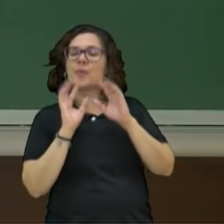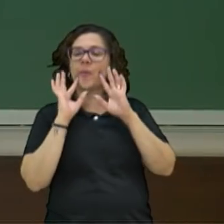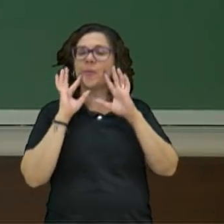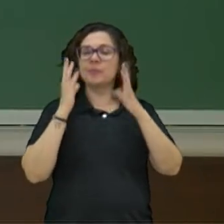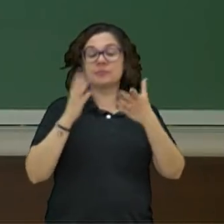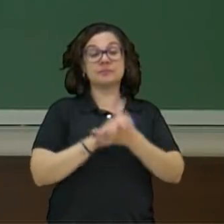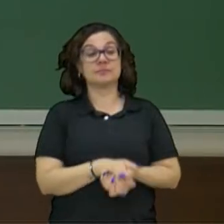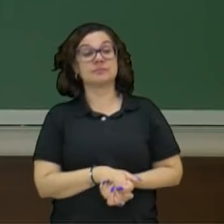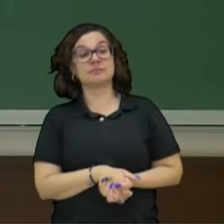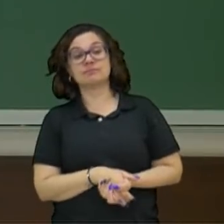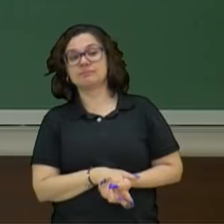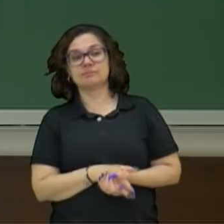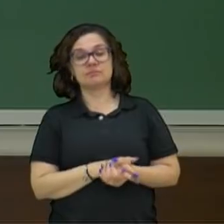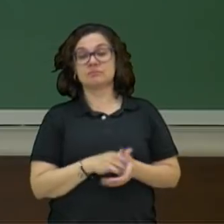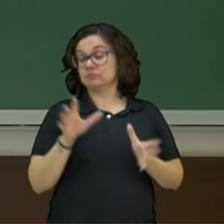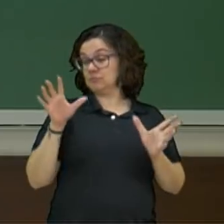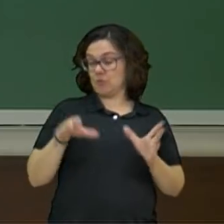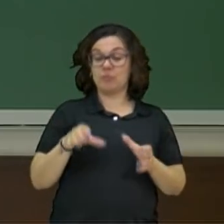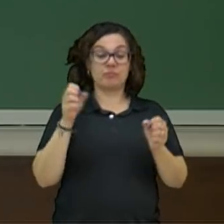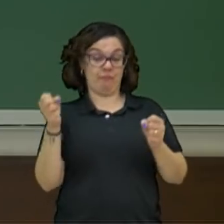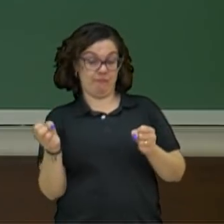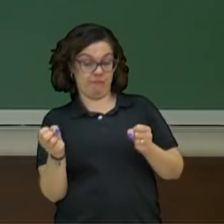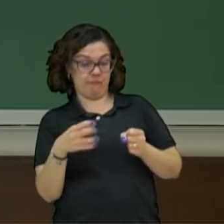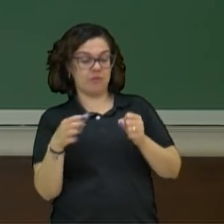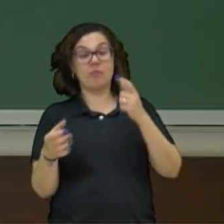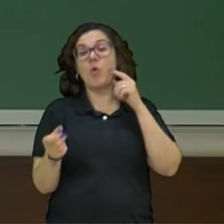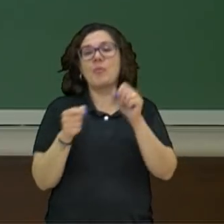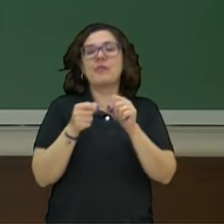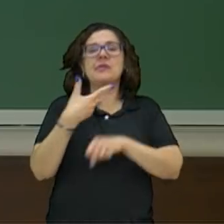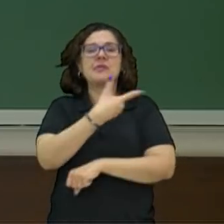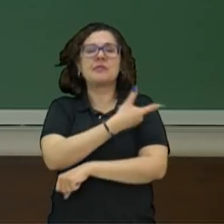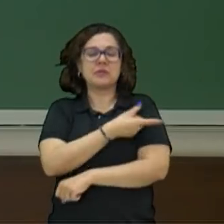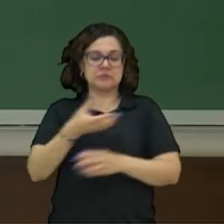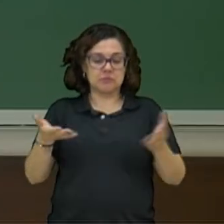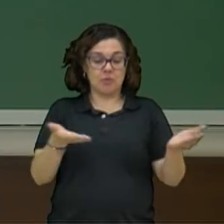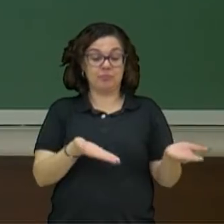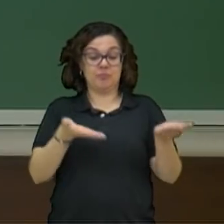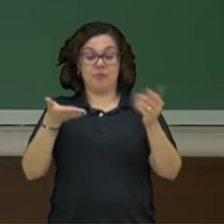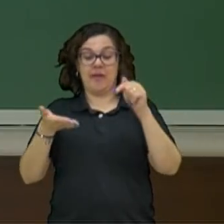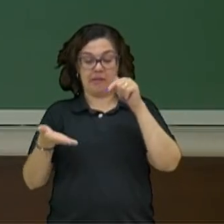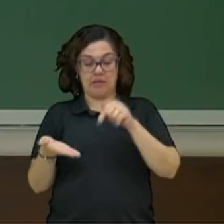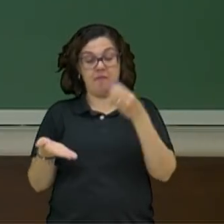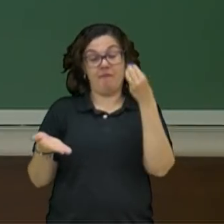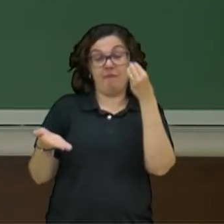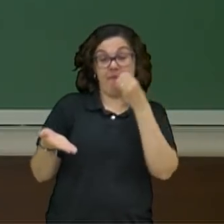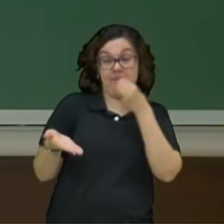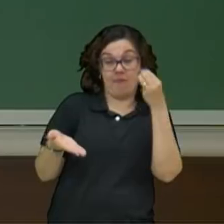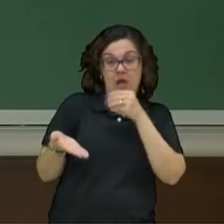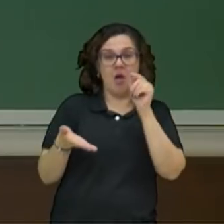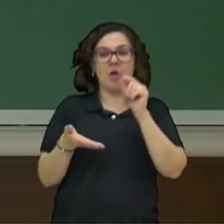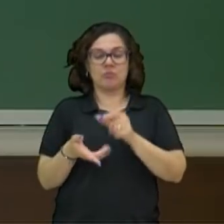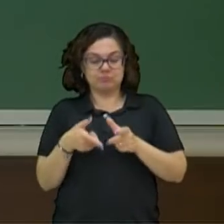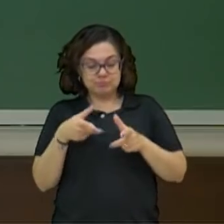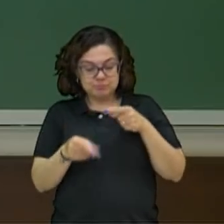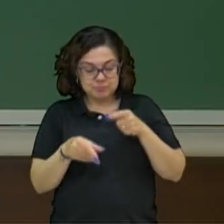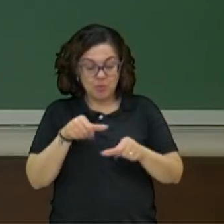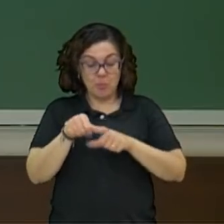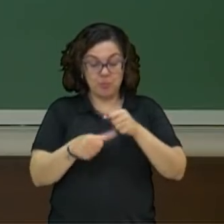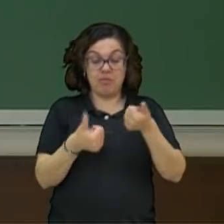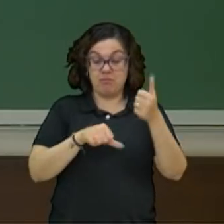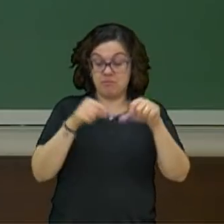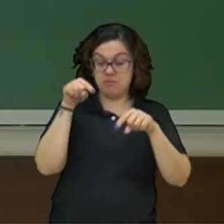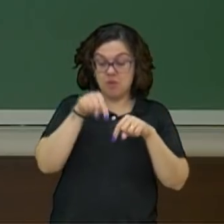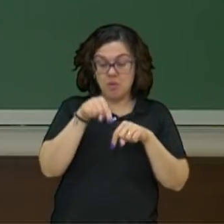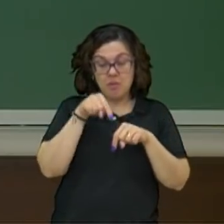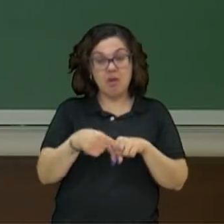vacina? Pego esse vírus, enfraquecido, inativado ele, a ponto de deixar com que ele